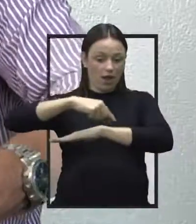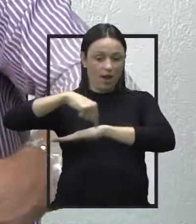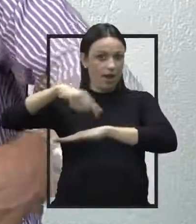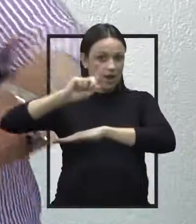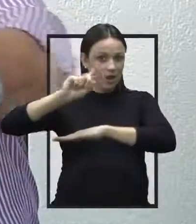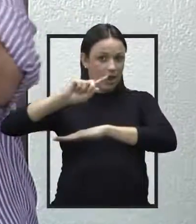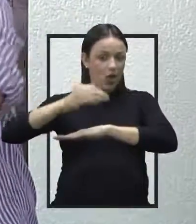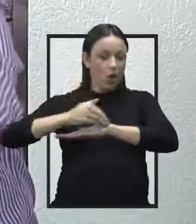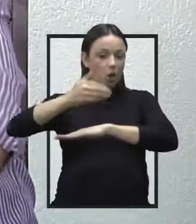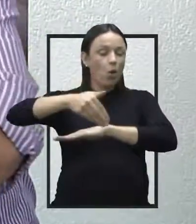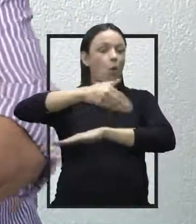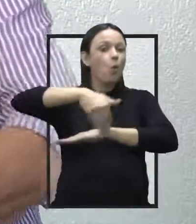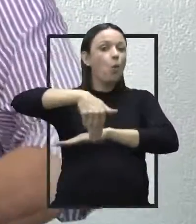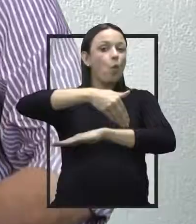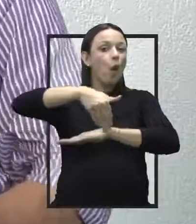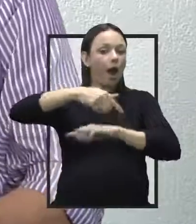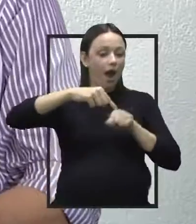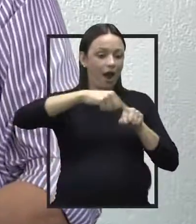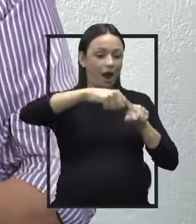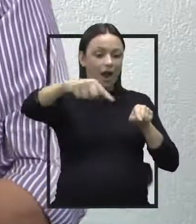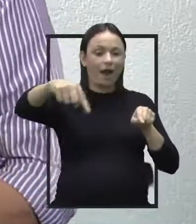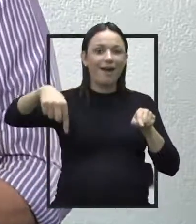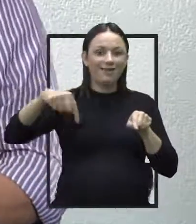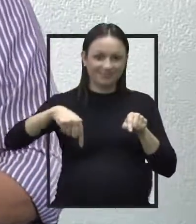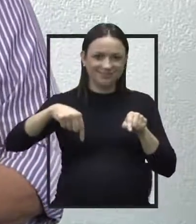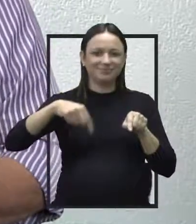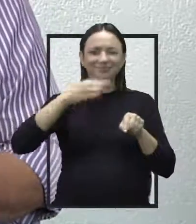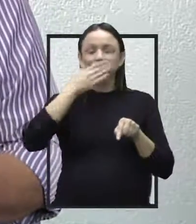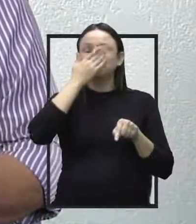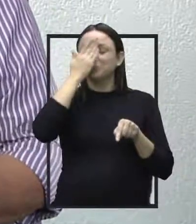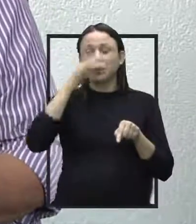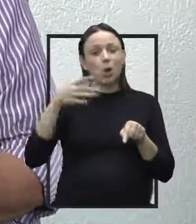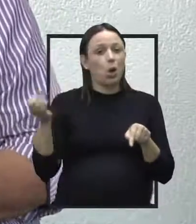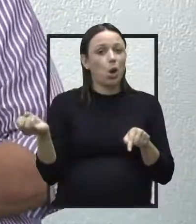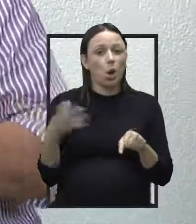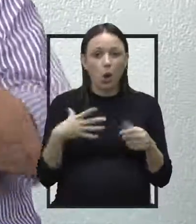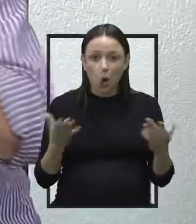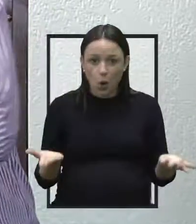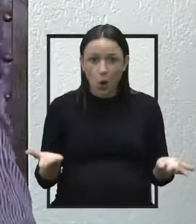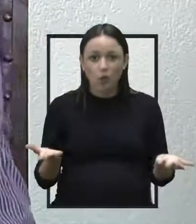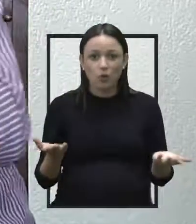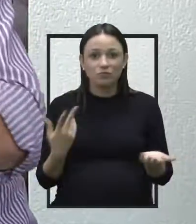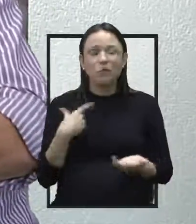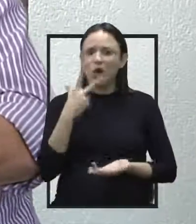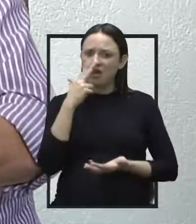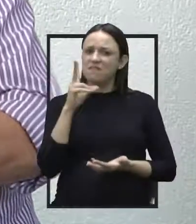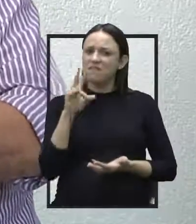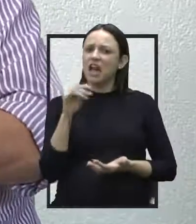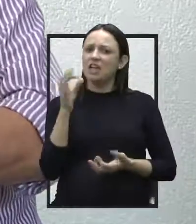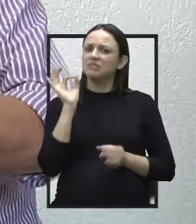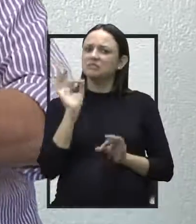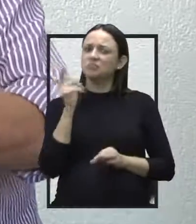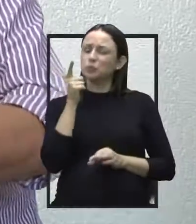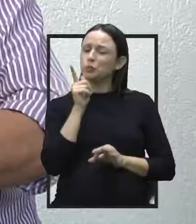atrapalhando o trânsito, mas em frente do seu estabelecimento. Uma coisa nova, eu acho até que vai pegar,